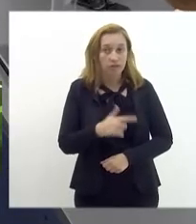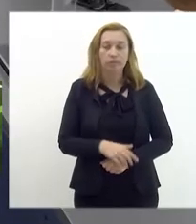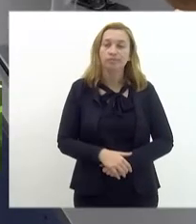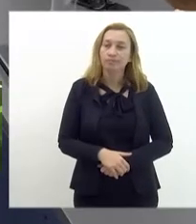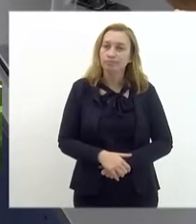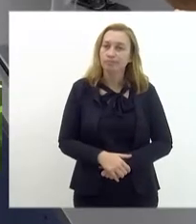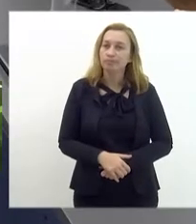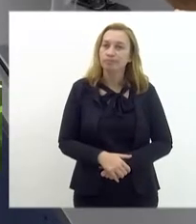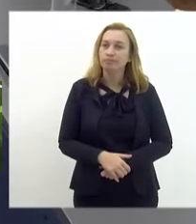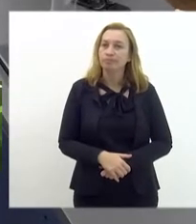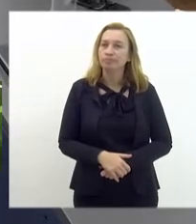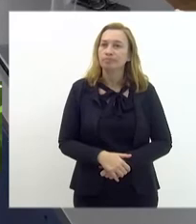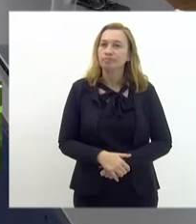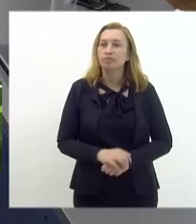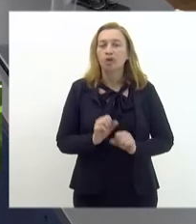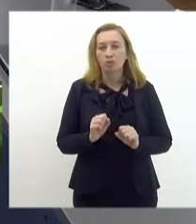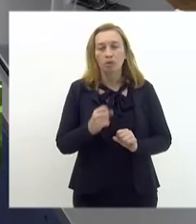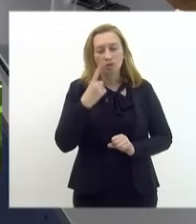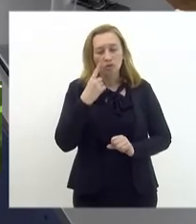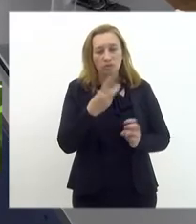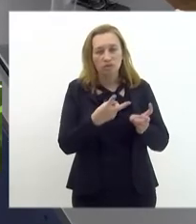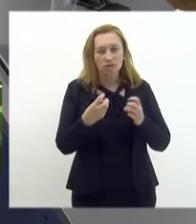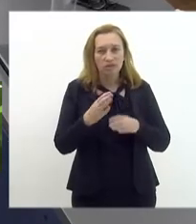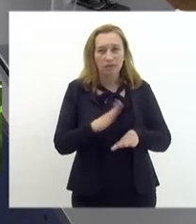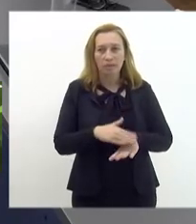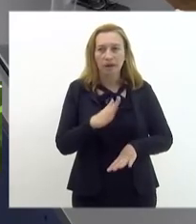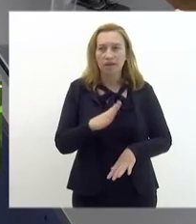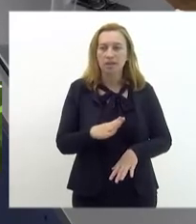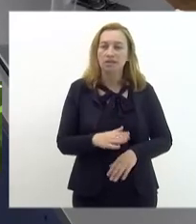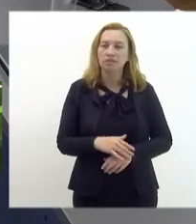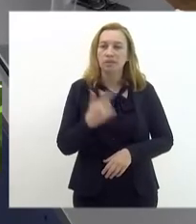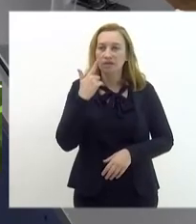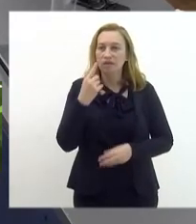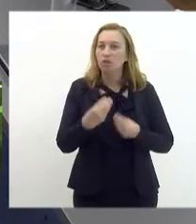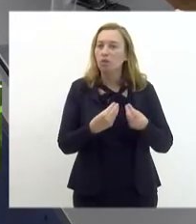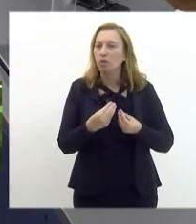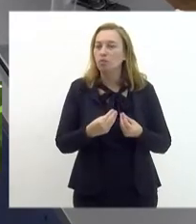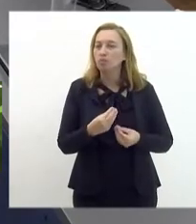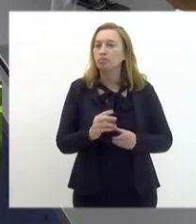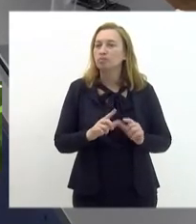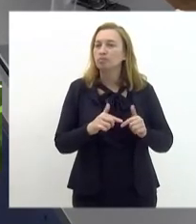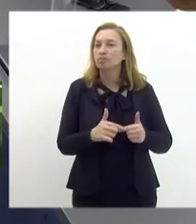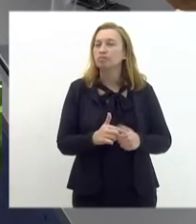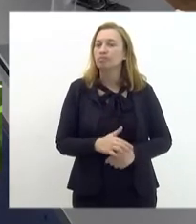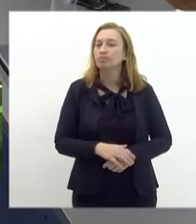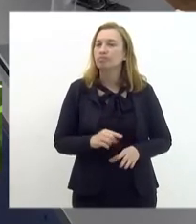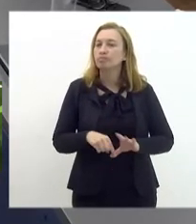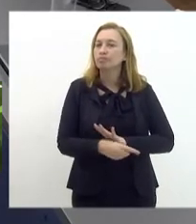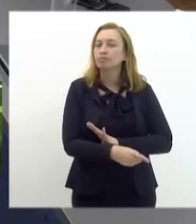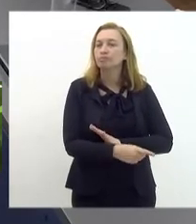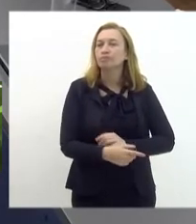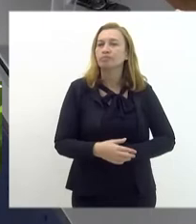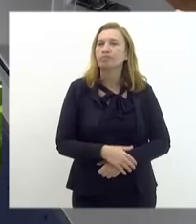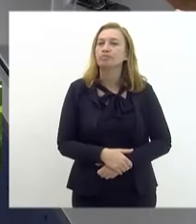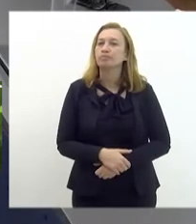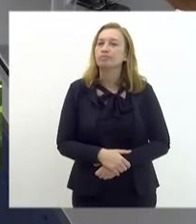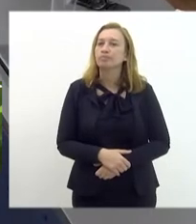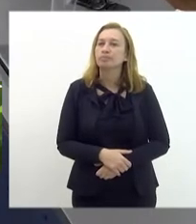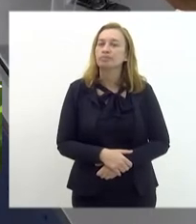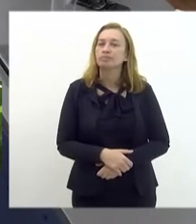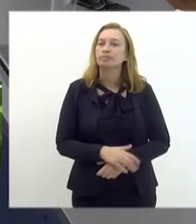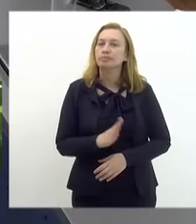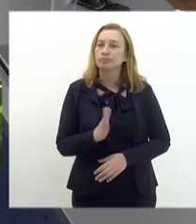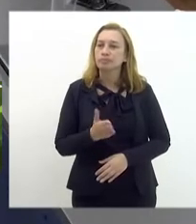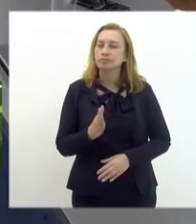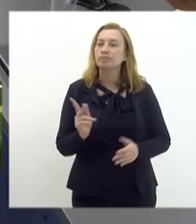porque aí eu posso me valer dela para a gente... aprofundar essa. É o que já, obrigado. Inclusive,